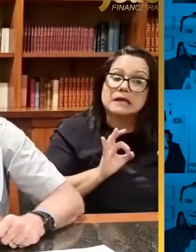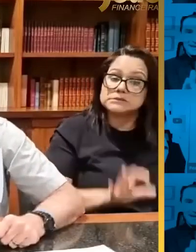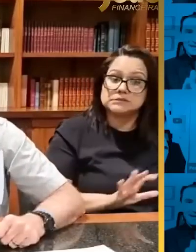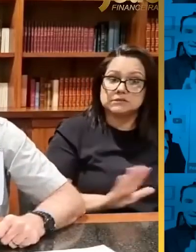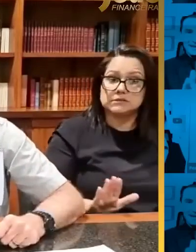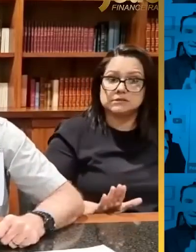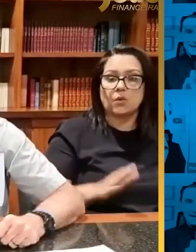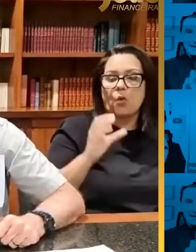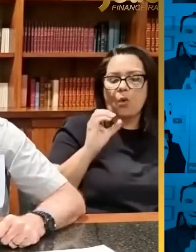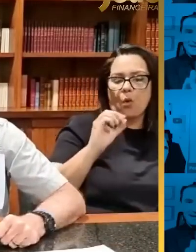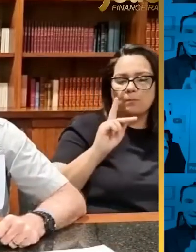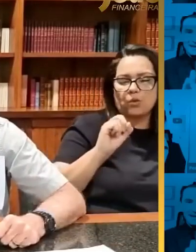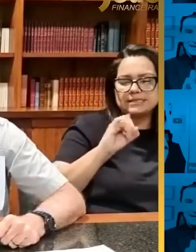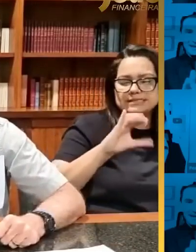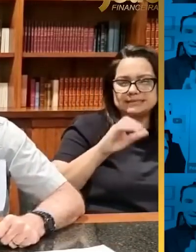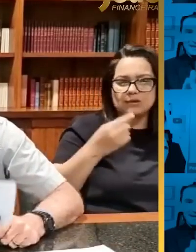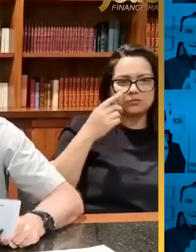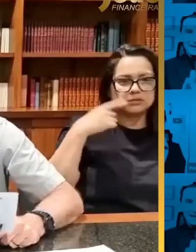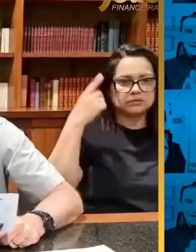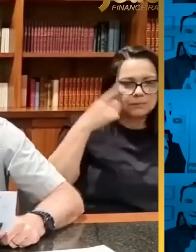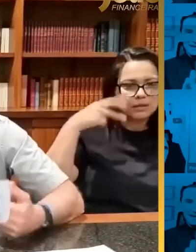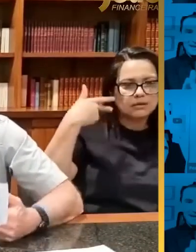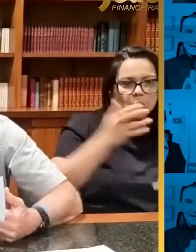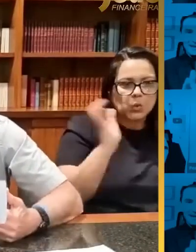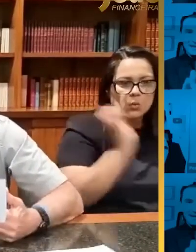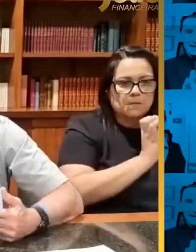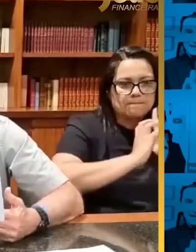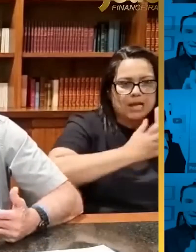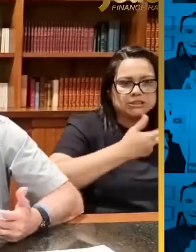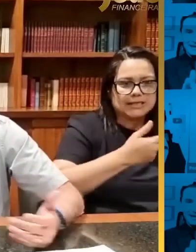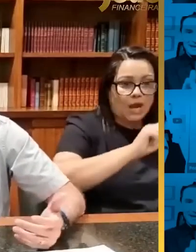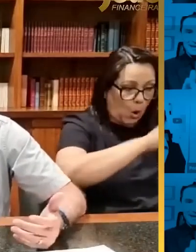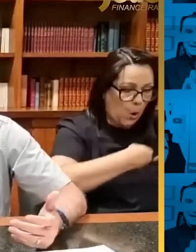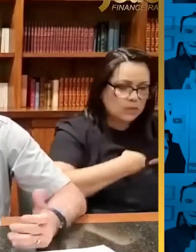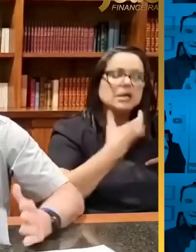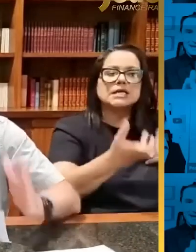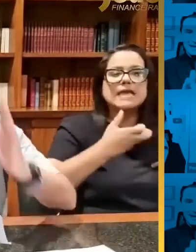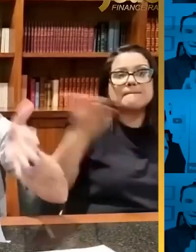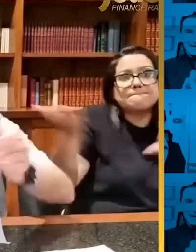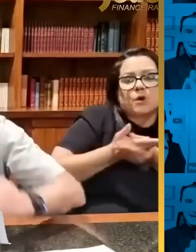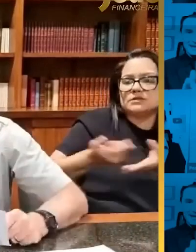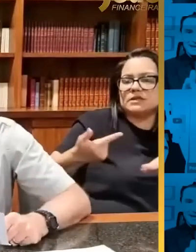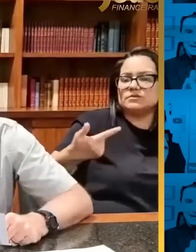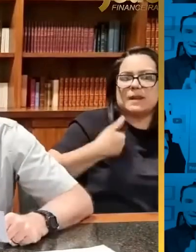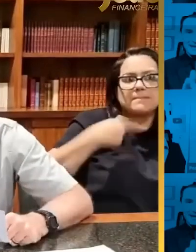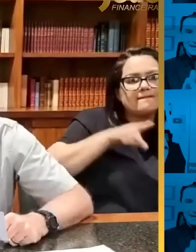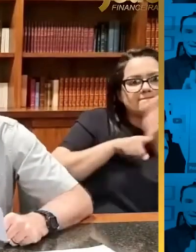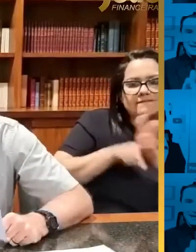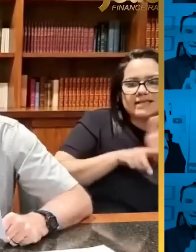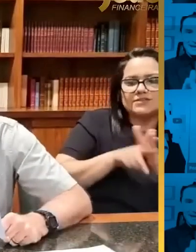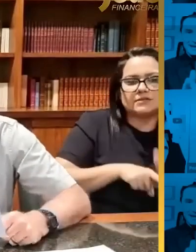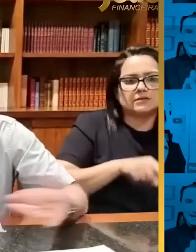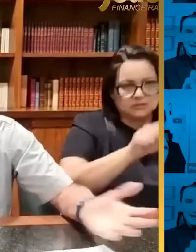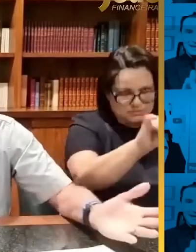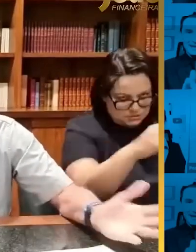Então, a oposição quer que seja investigado por não denunciar o Santos. Pô, se eu fosse aí, da mesmo pensamento do senhor